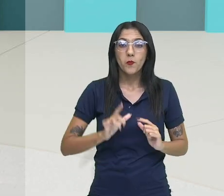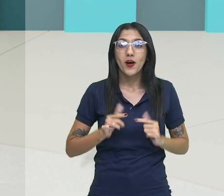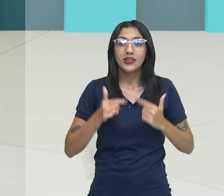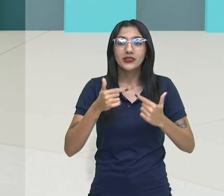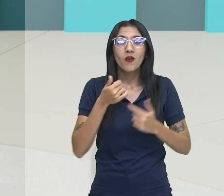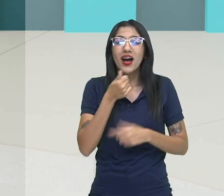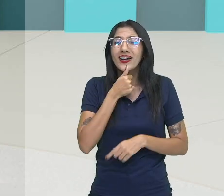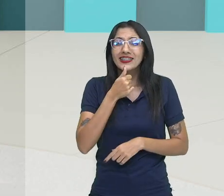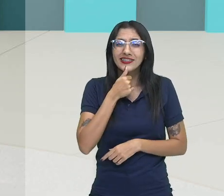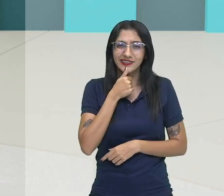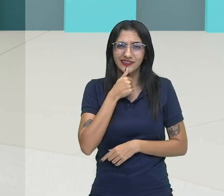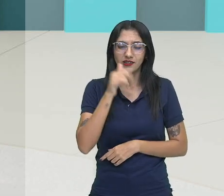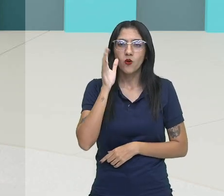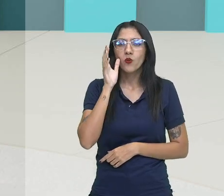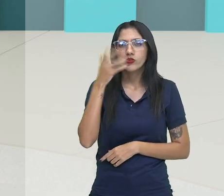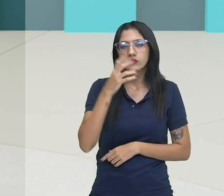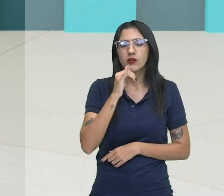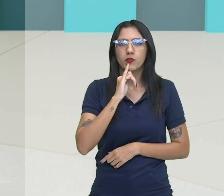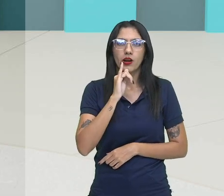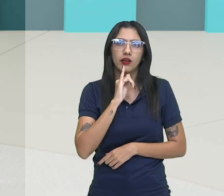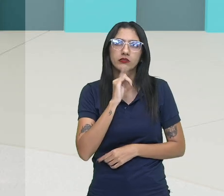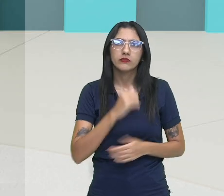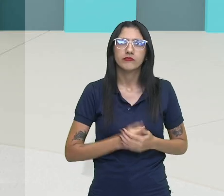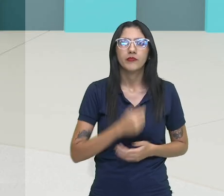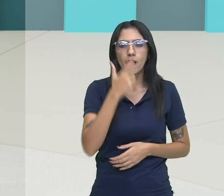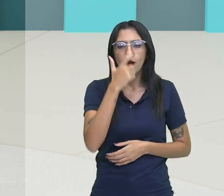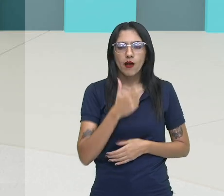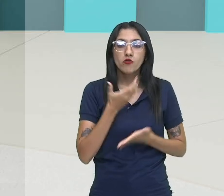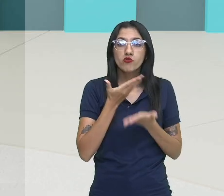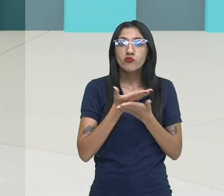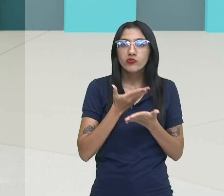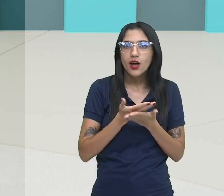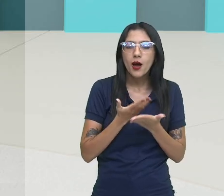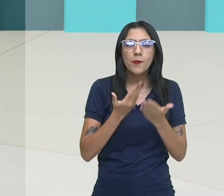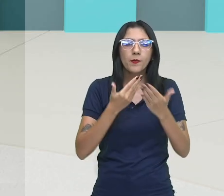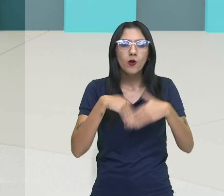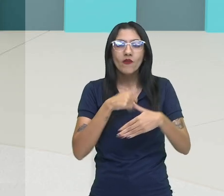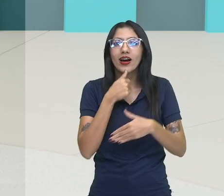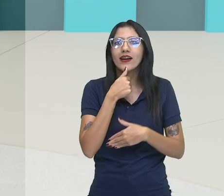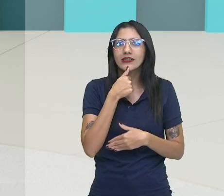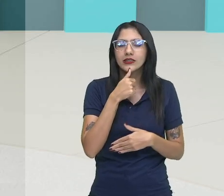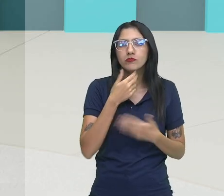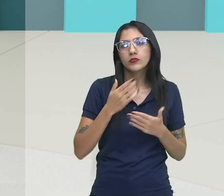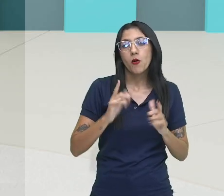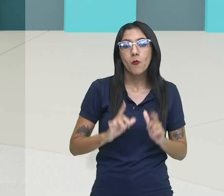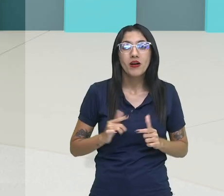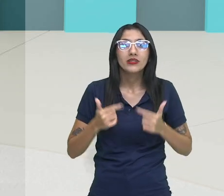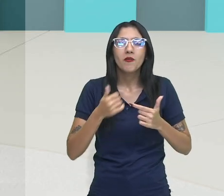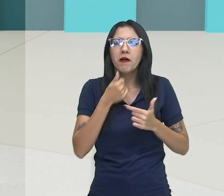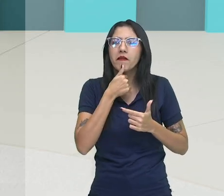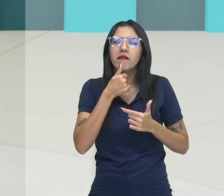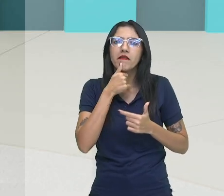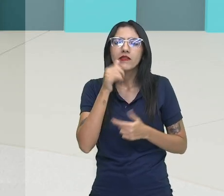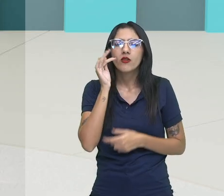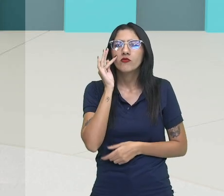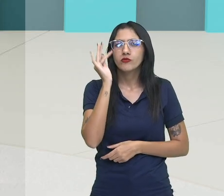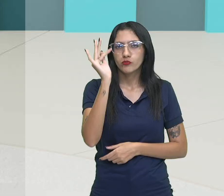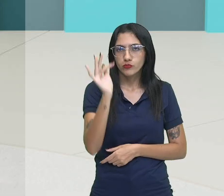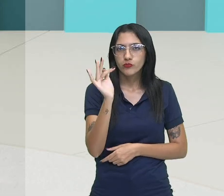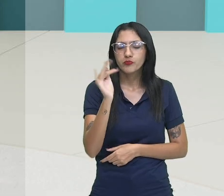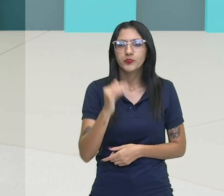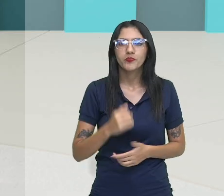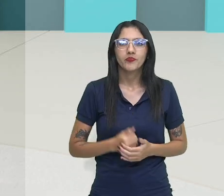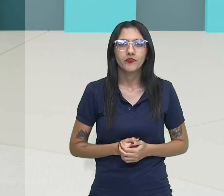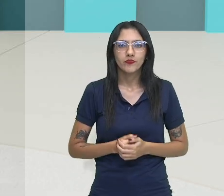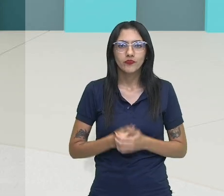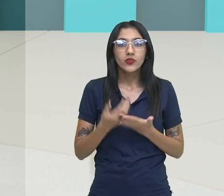vai acontecer. Milena vai estudar para a prova. Veja aí que o verbo está indicando uma ação que ainda vai acontecer. Esse,